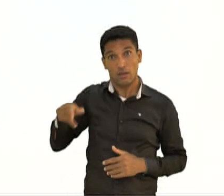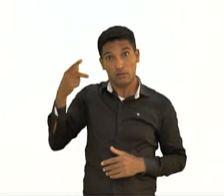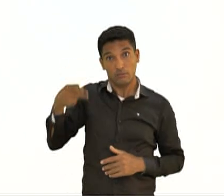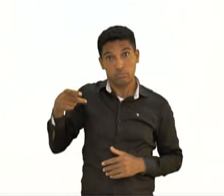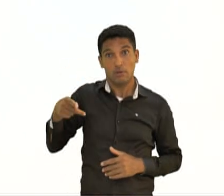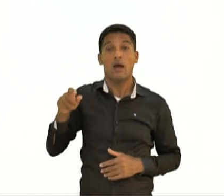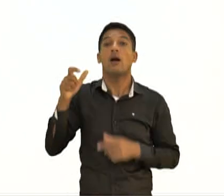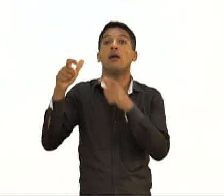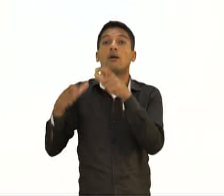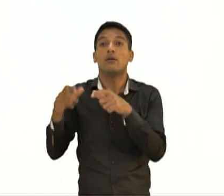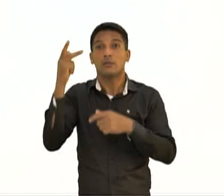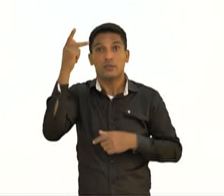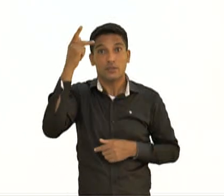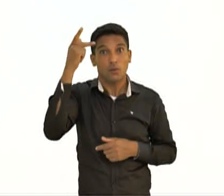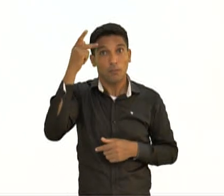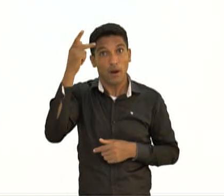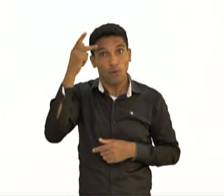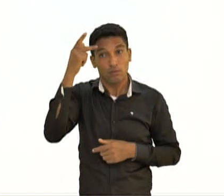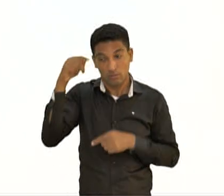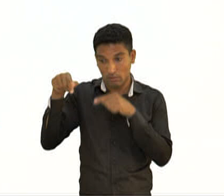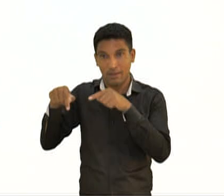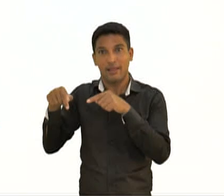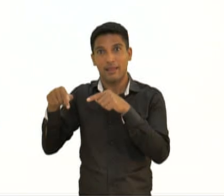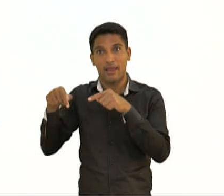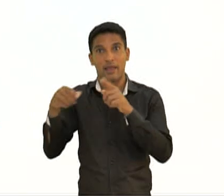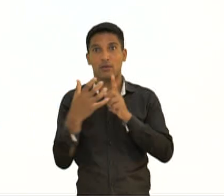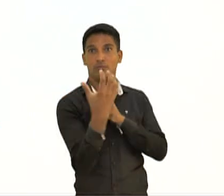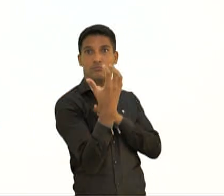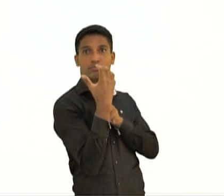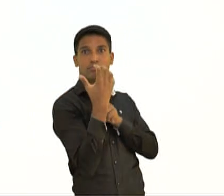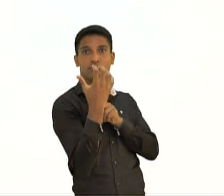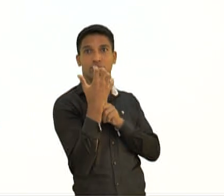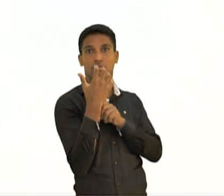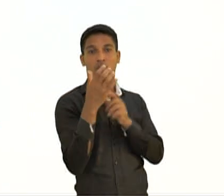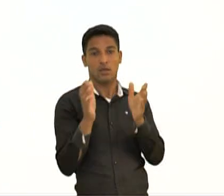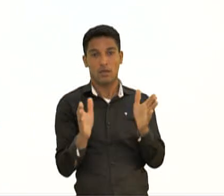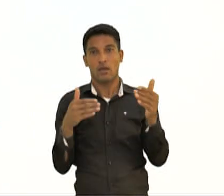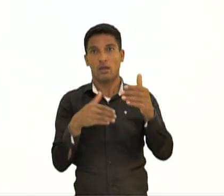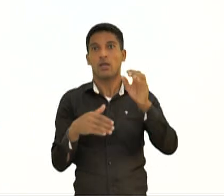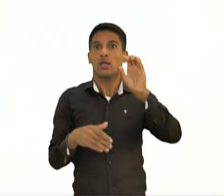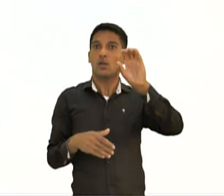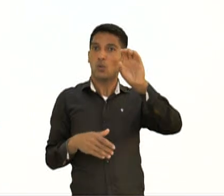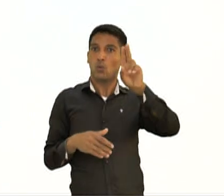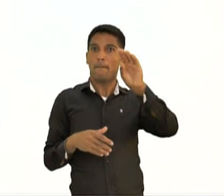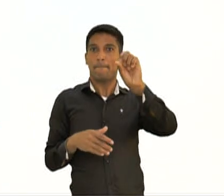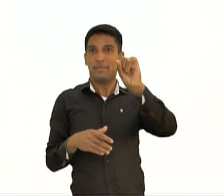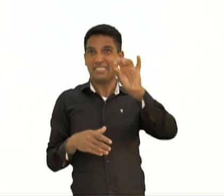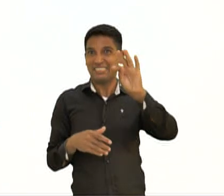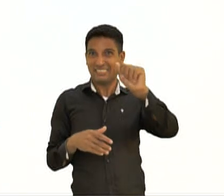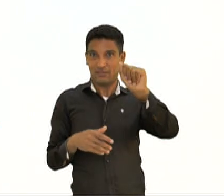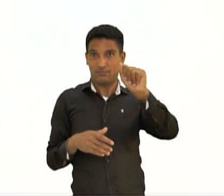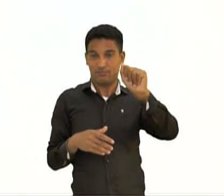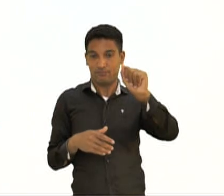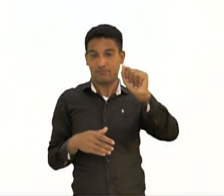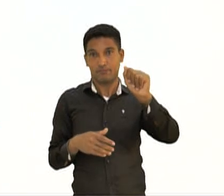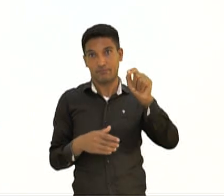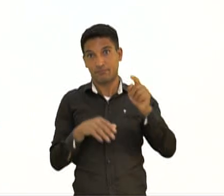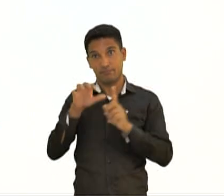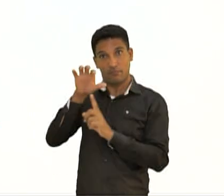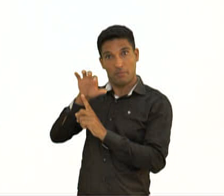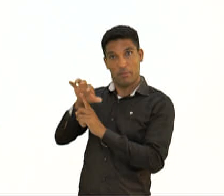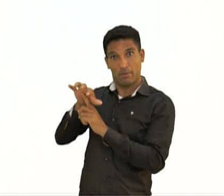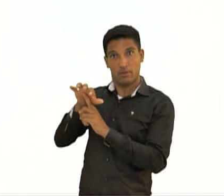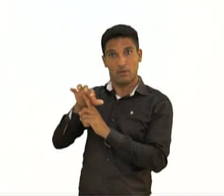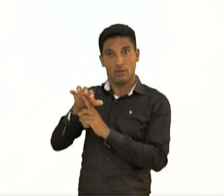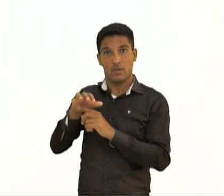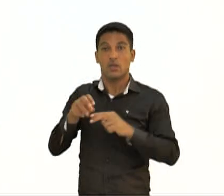a influência cubista e o forte conceito de brasilidade nas cores e nos temas. Então, as cores que a